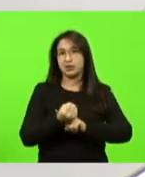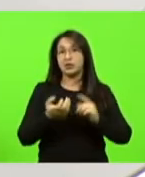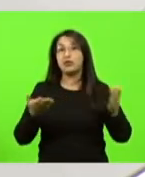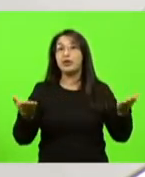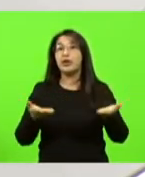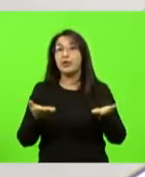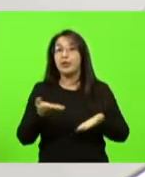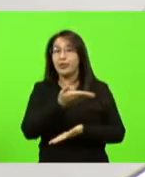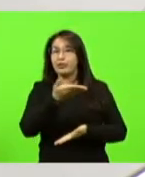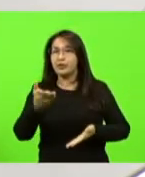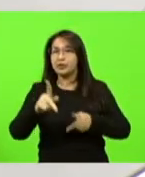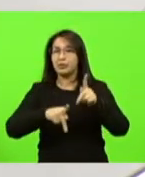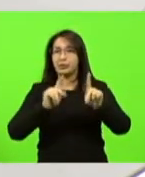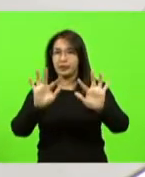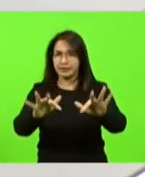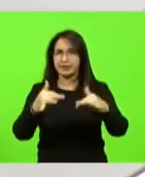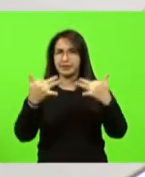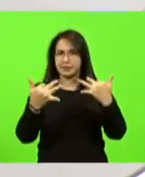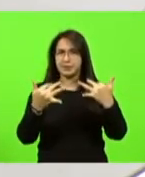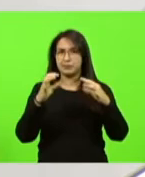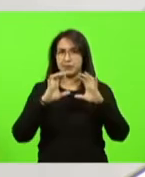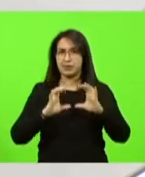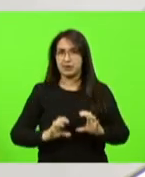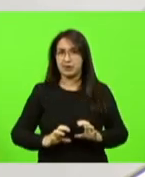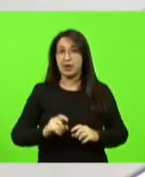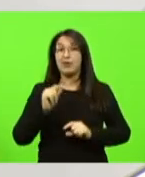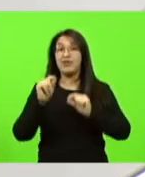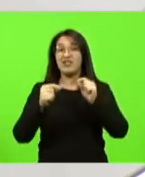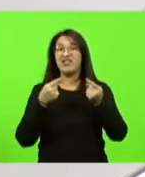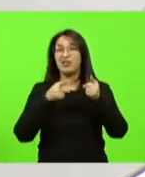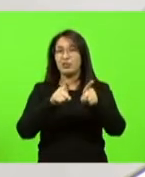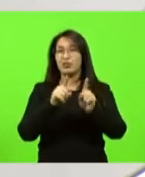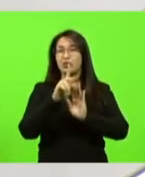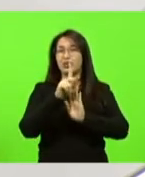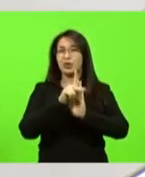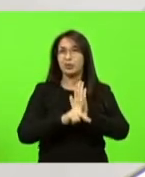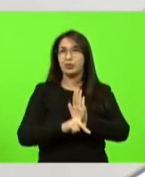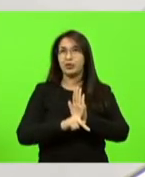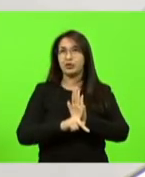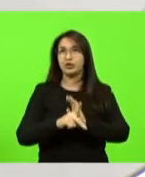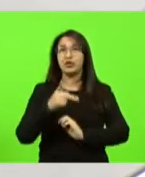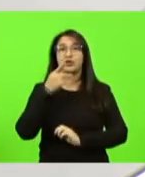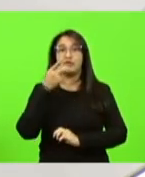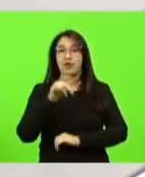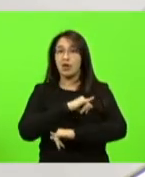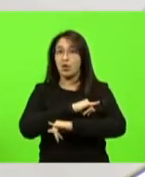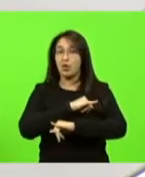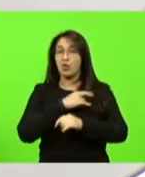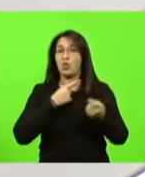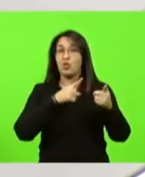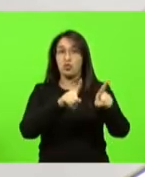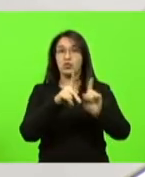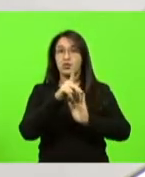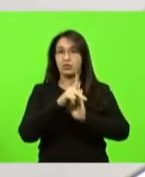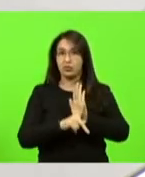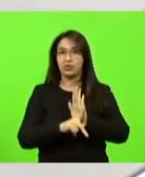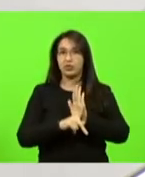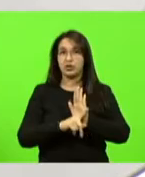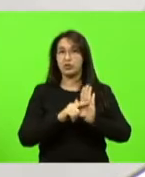catarinense, eu vou dizer para vocês quem é contra esse projeto, quem se manifestou publicamente contra esse projeto, que, segundo a